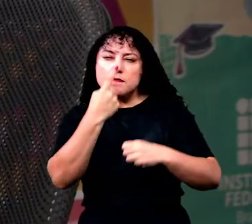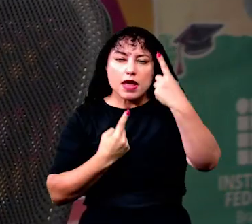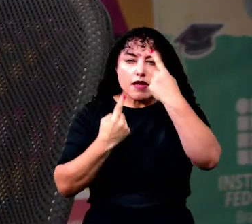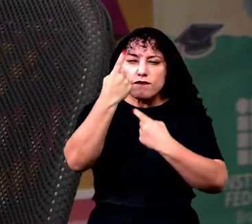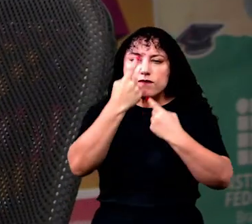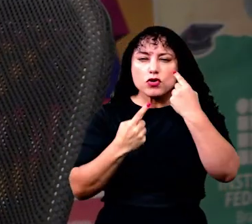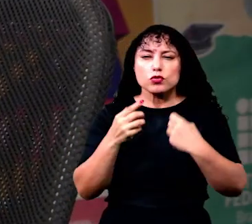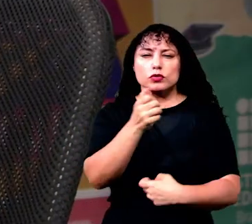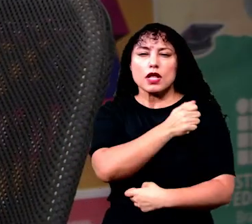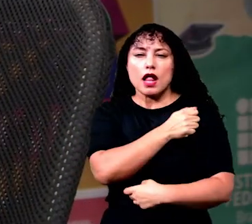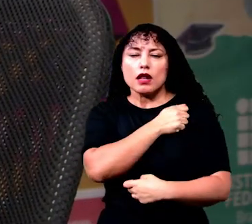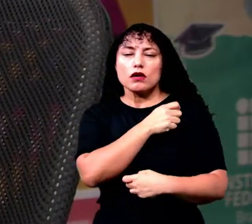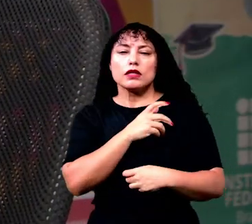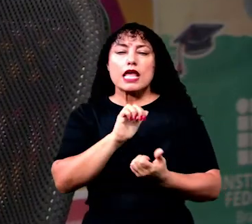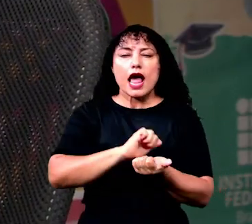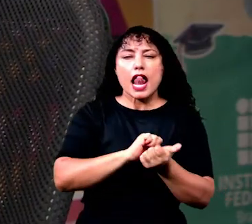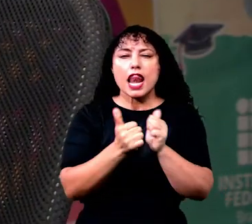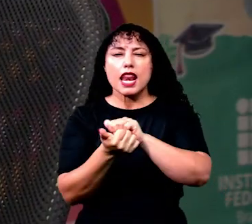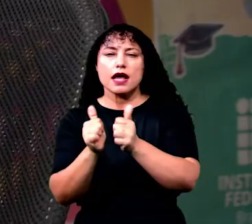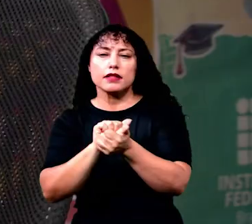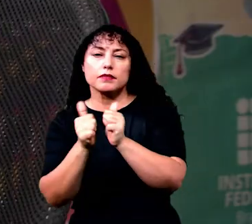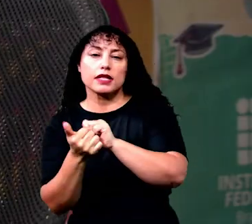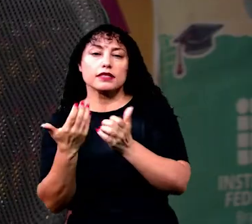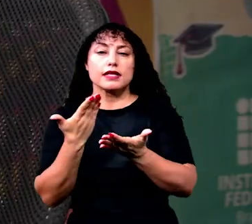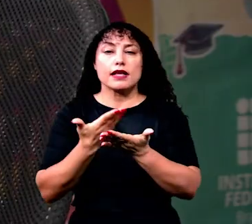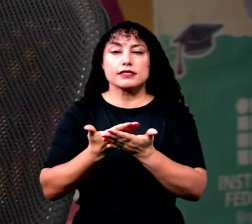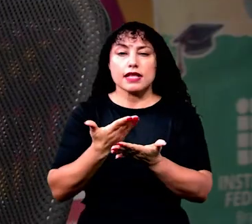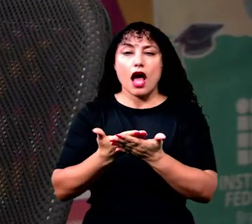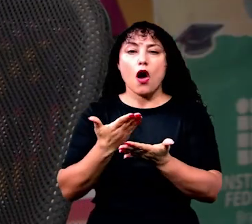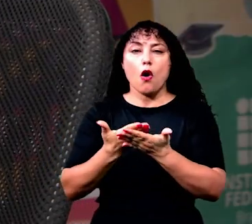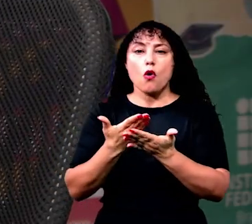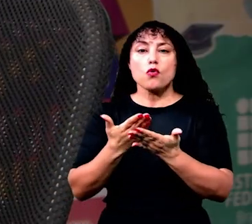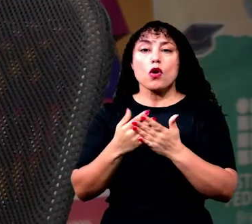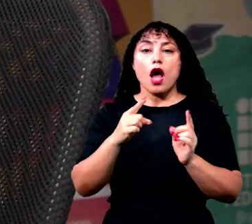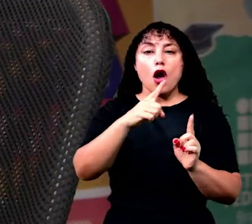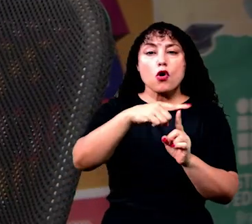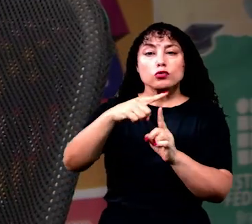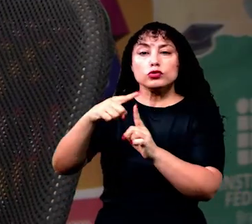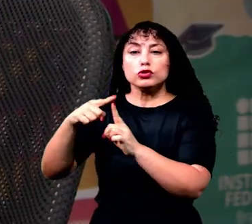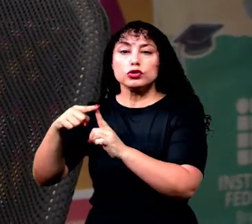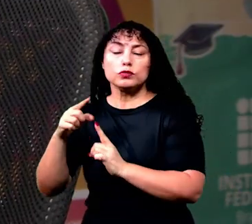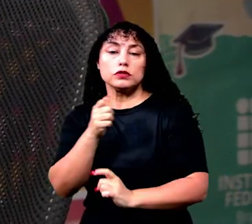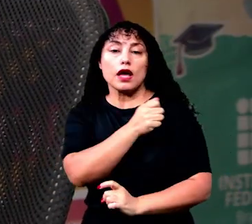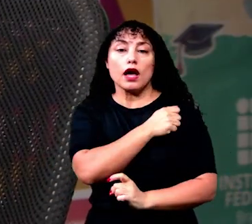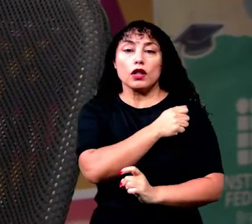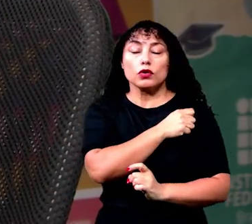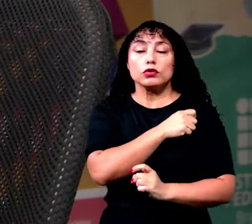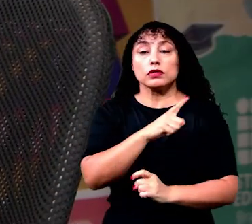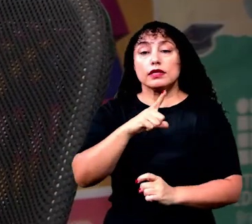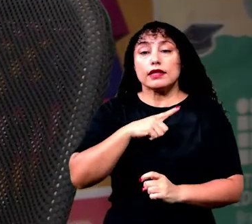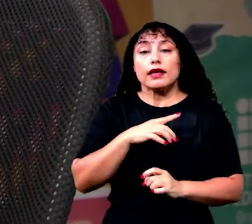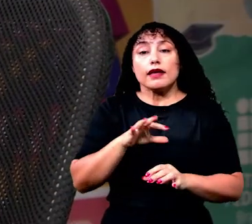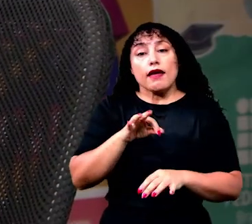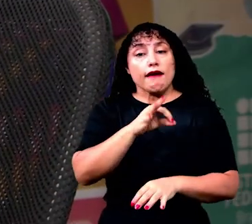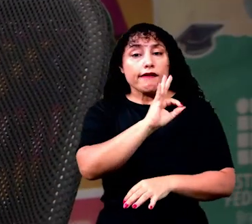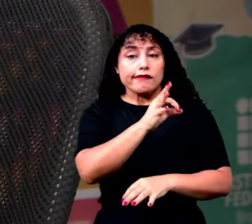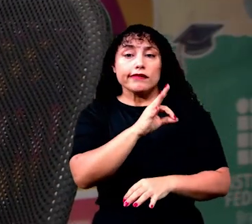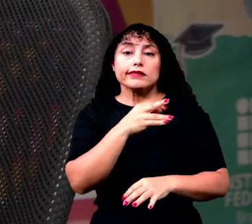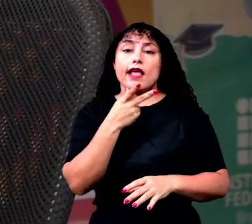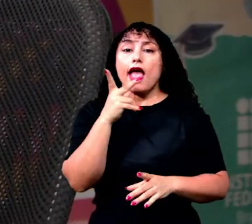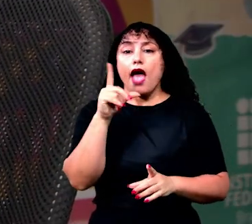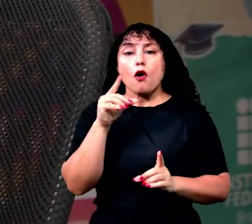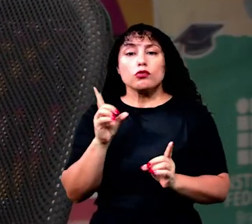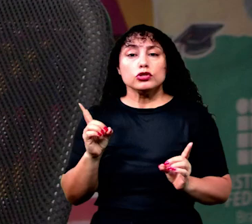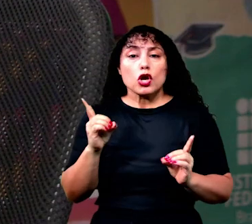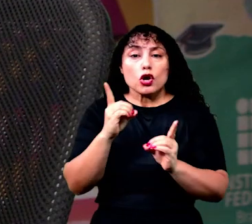alunos e ela ia adaptando as aulas dela ao tipo de aluno que ela estava tendo. É exatamente isso que você falou, um